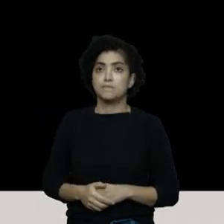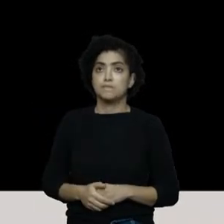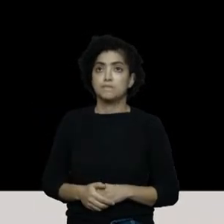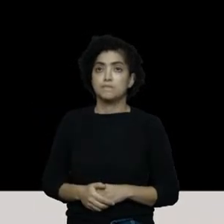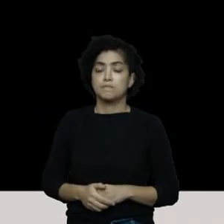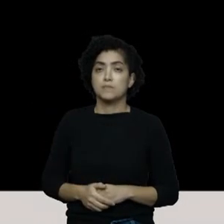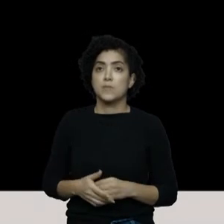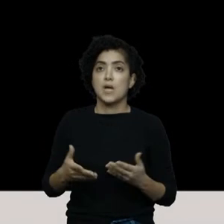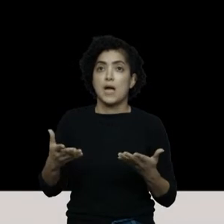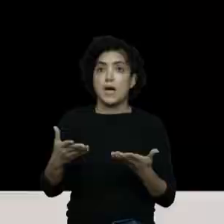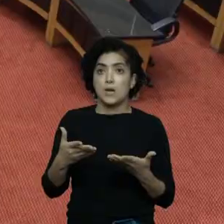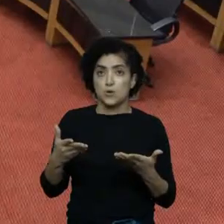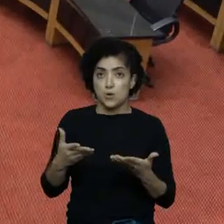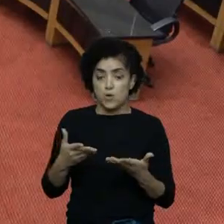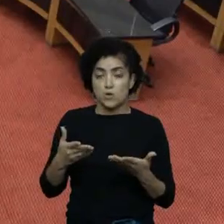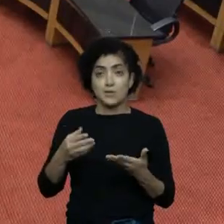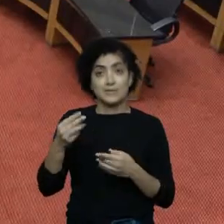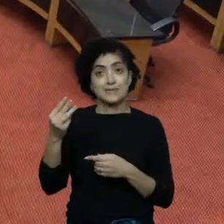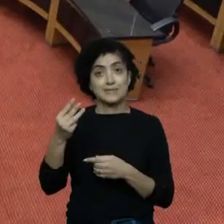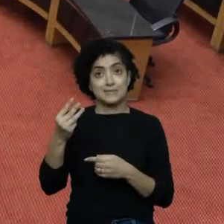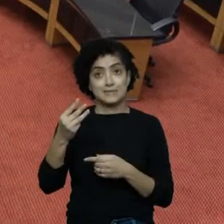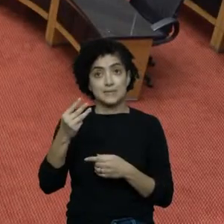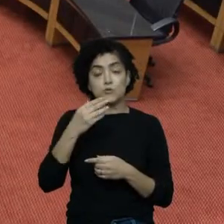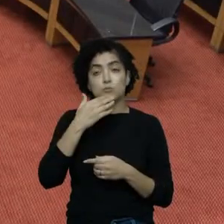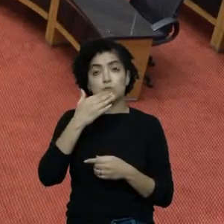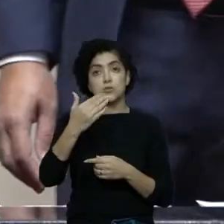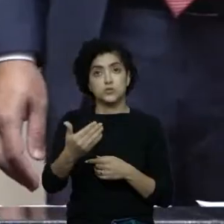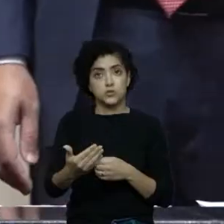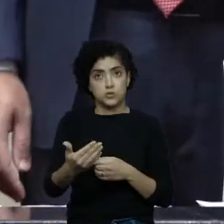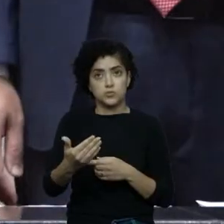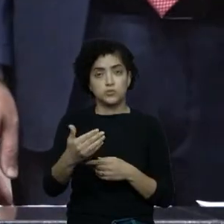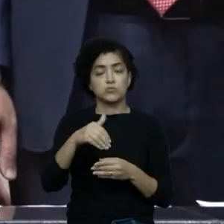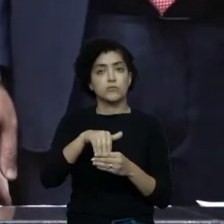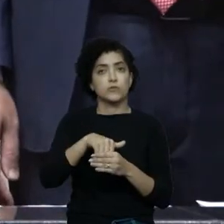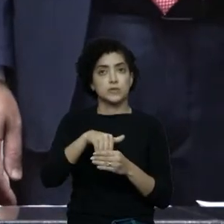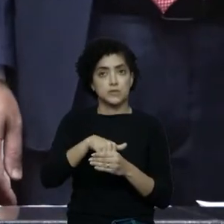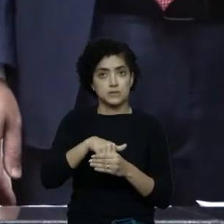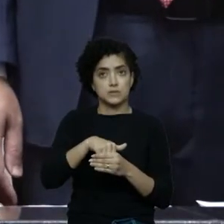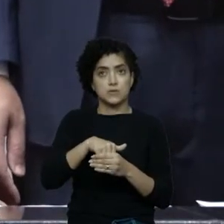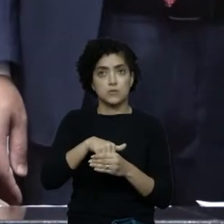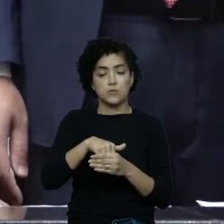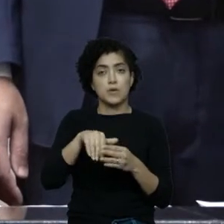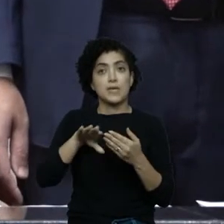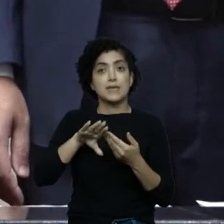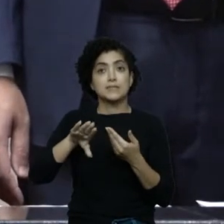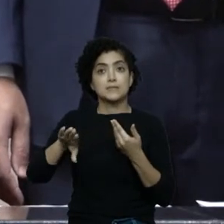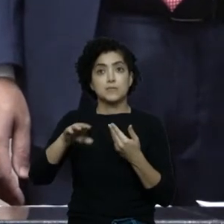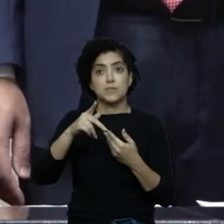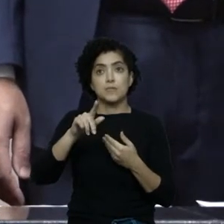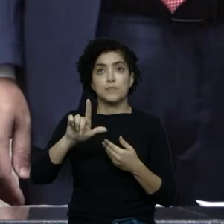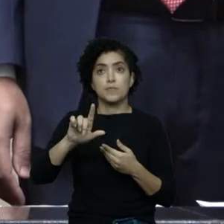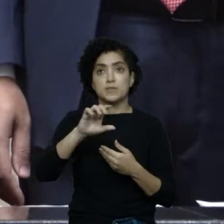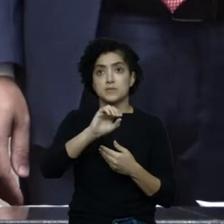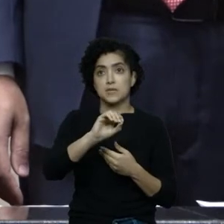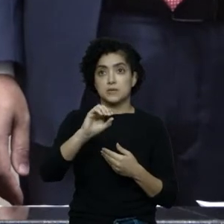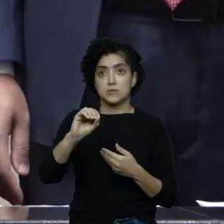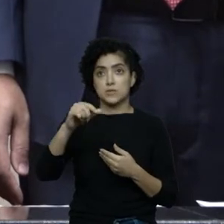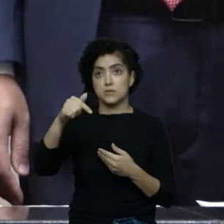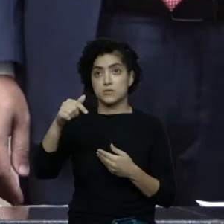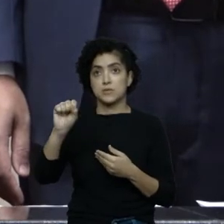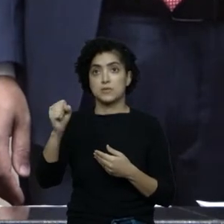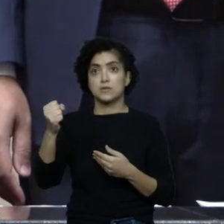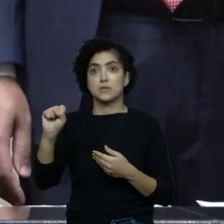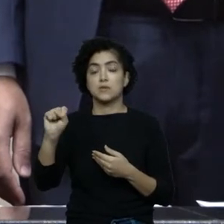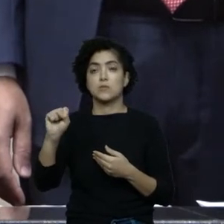ainda temos o terceiro requerimento de votação em separado ou pele 0078